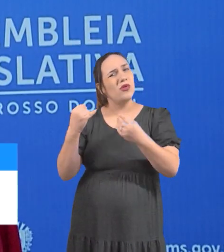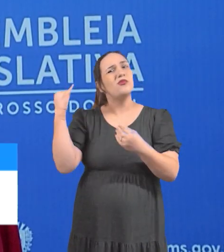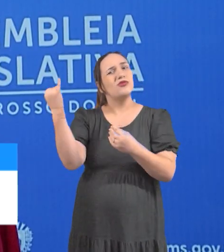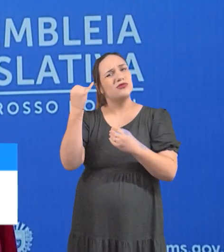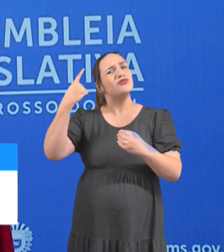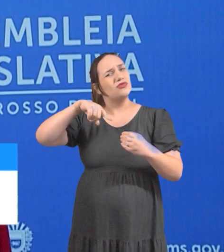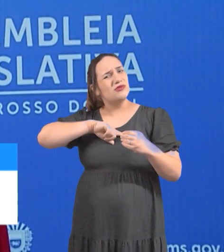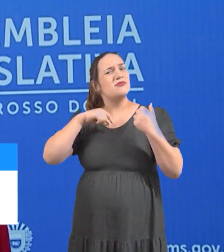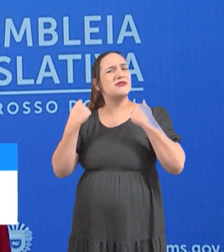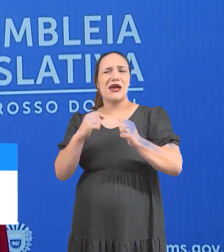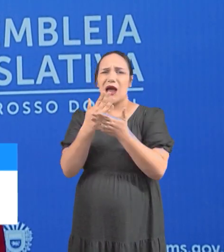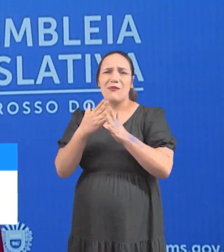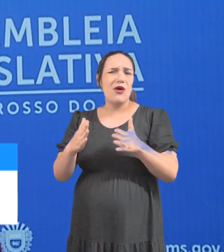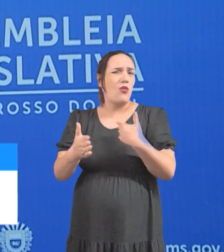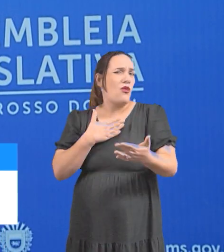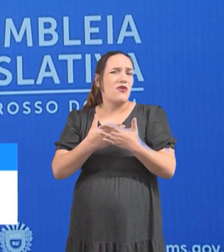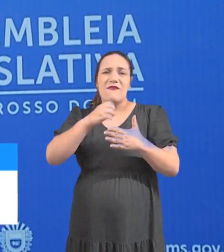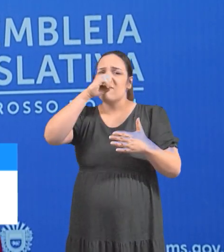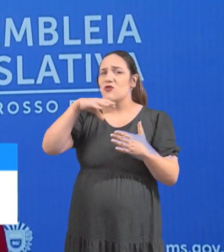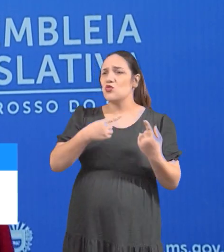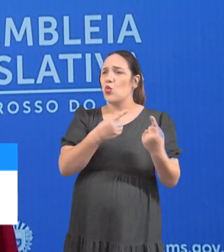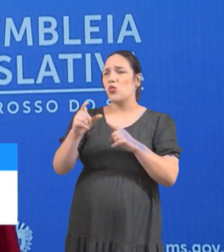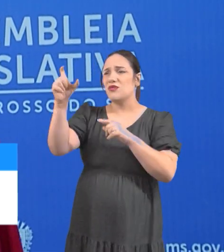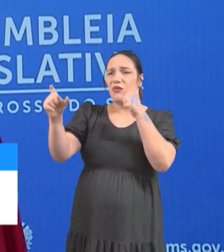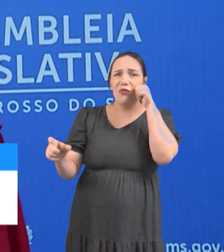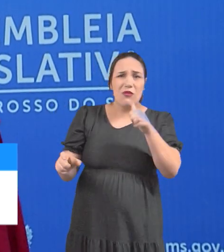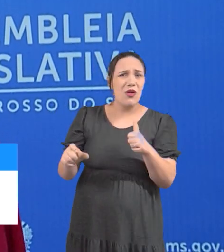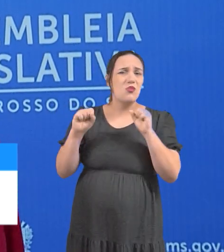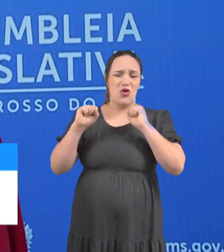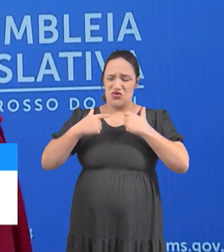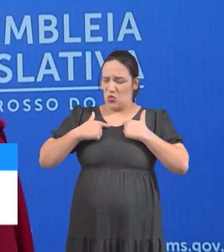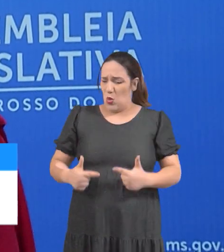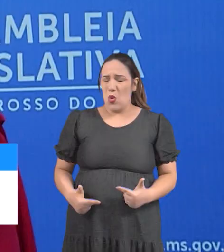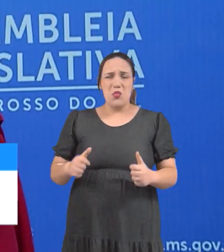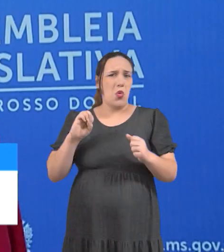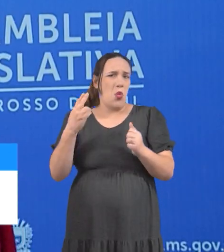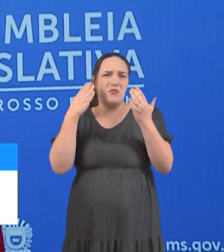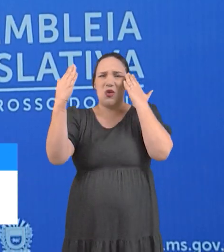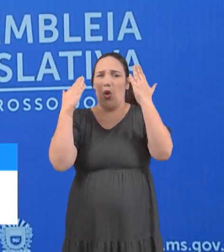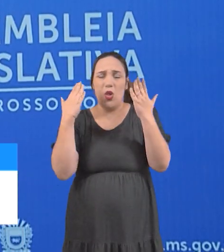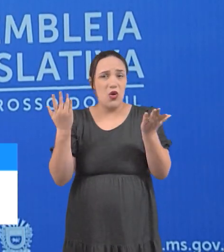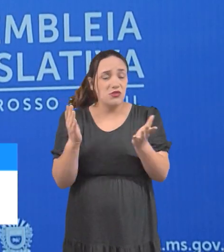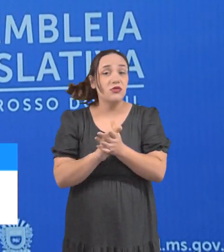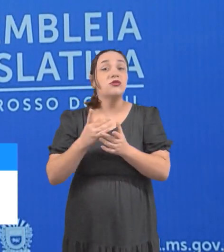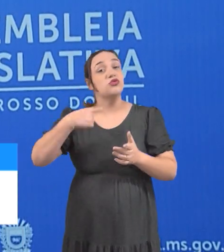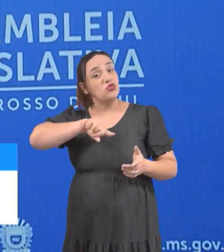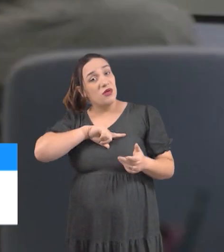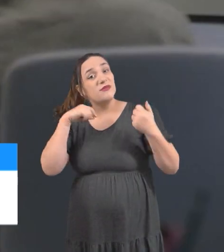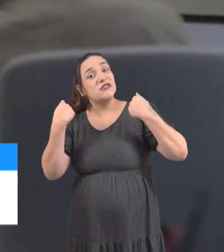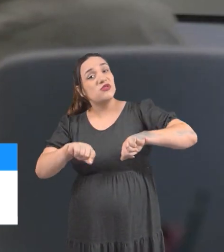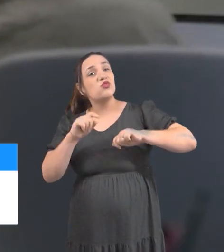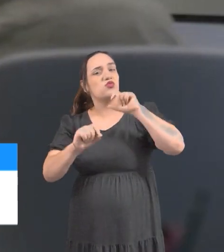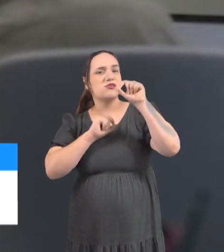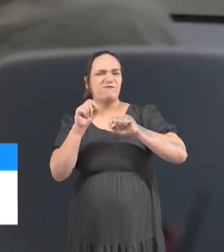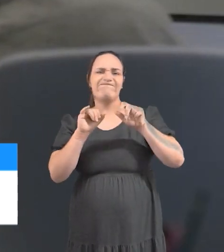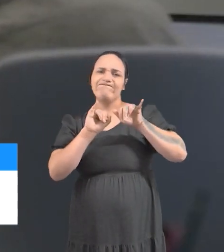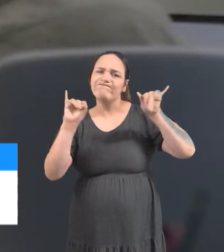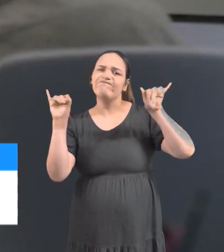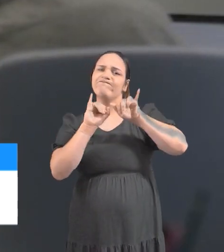a importância de nós combatermos todo e qualquer tipo de violência contra as mulheres, seja física, seja psicológica. Nós